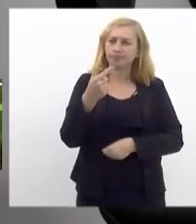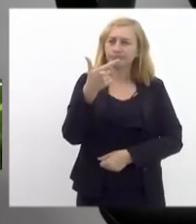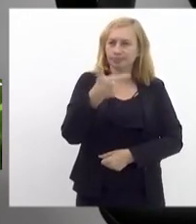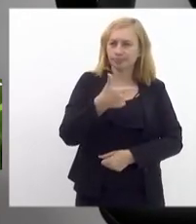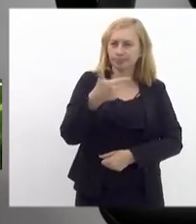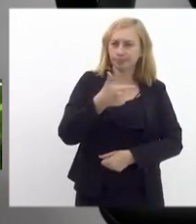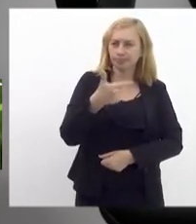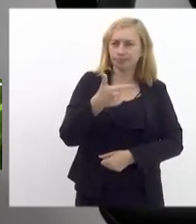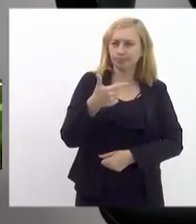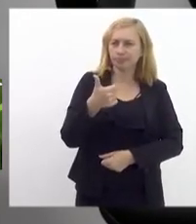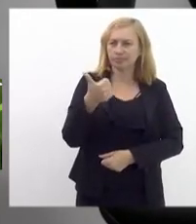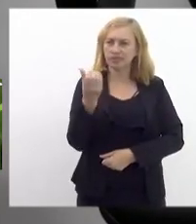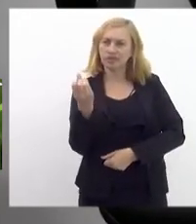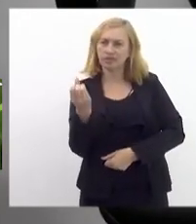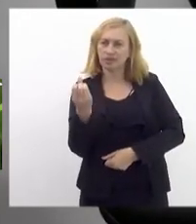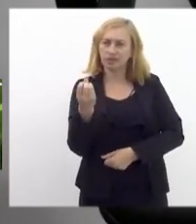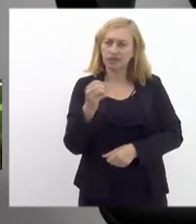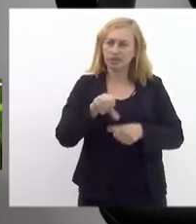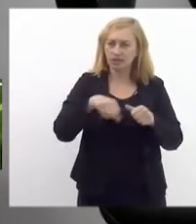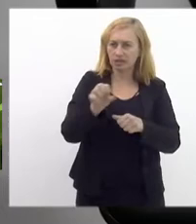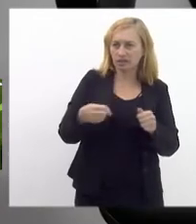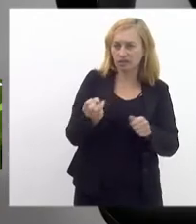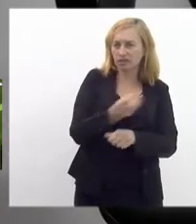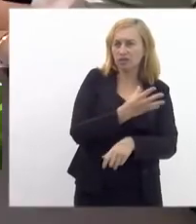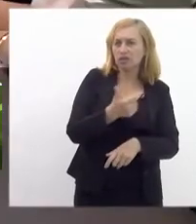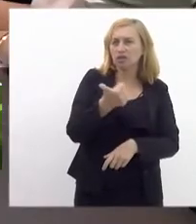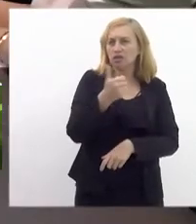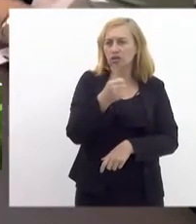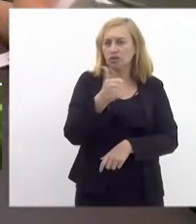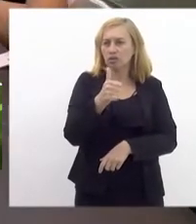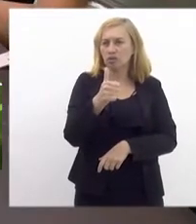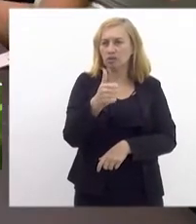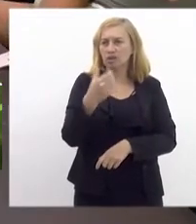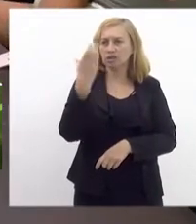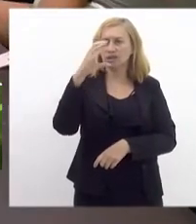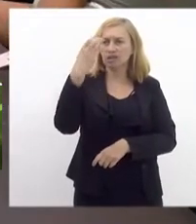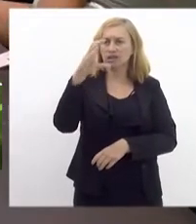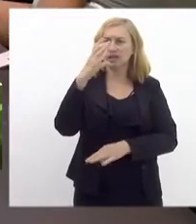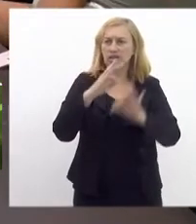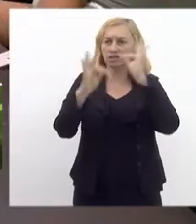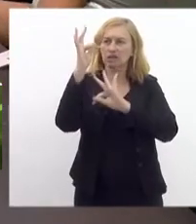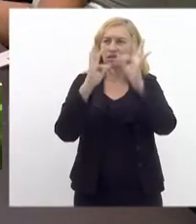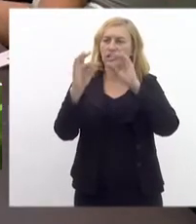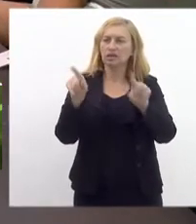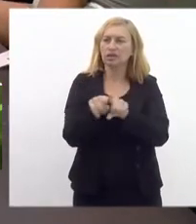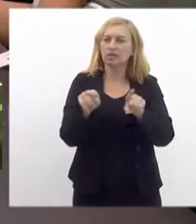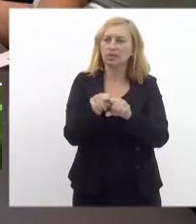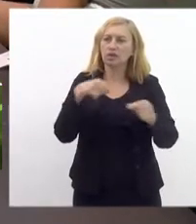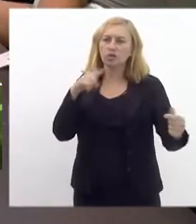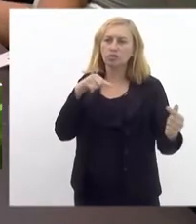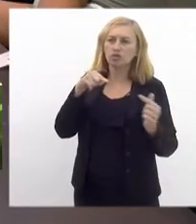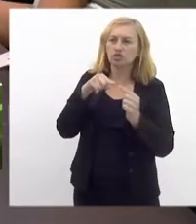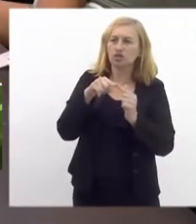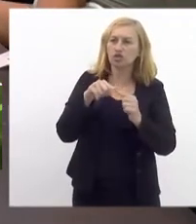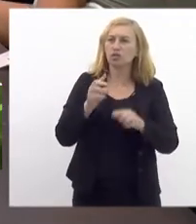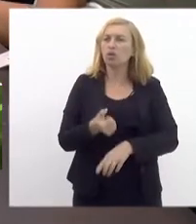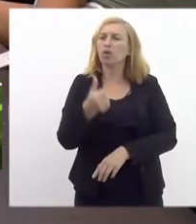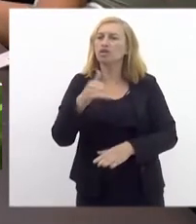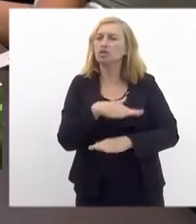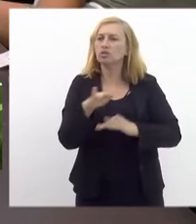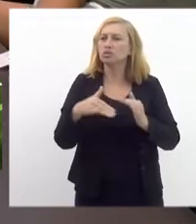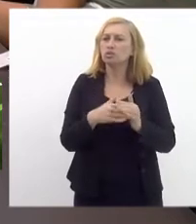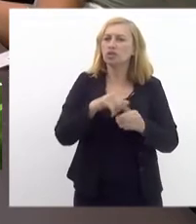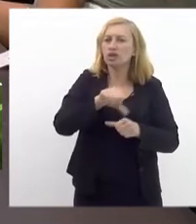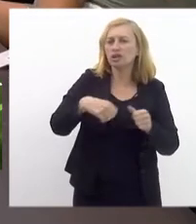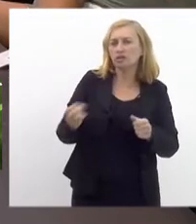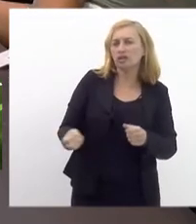16 se referem à inovação e 11 à ciência e tecnologia. Também nos objetivos, da grande maioria dos objetivos, quase todos se referem à